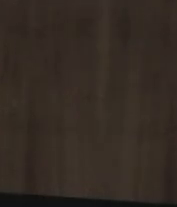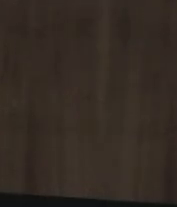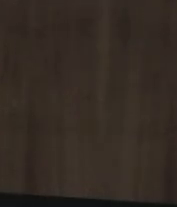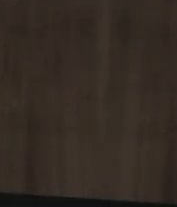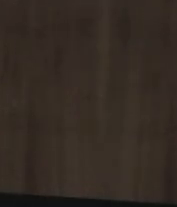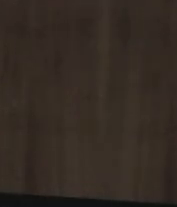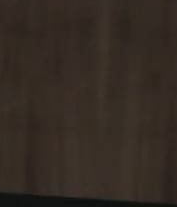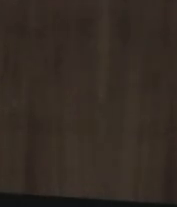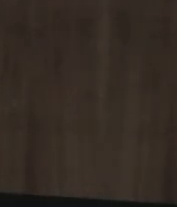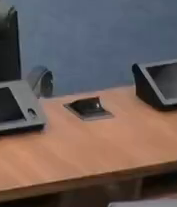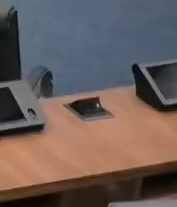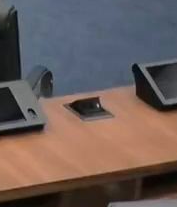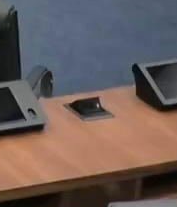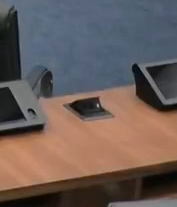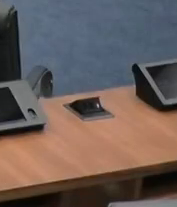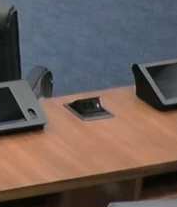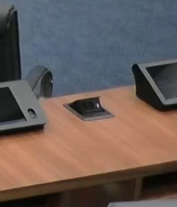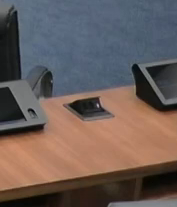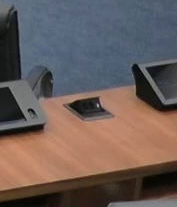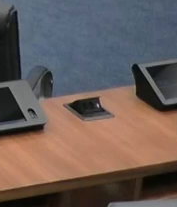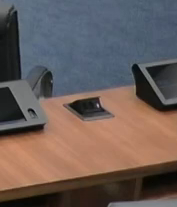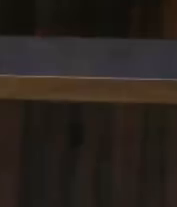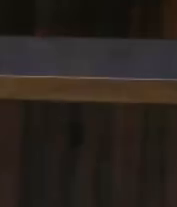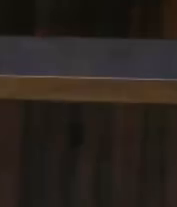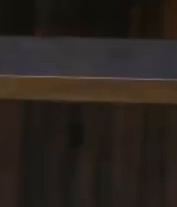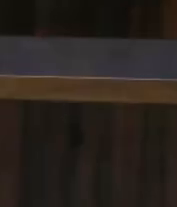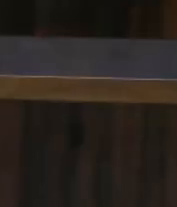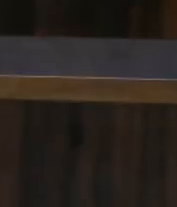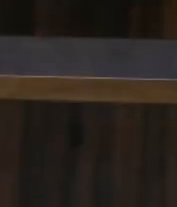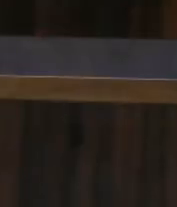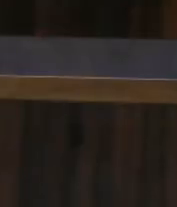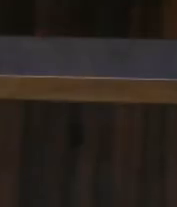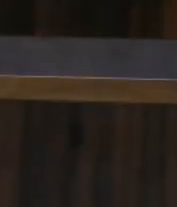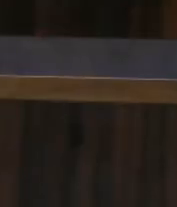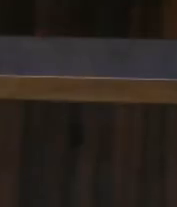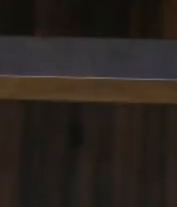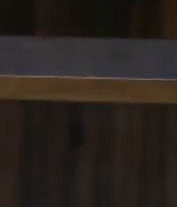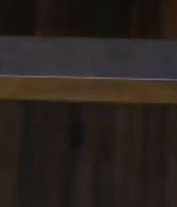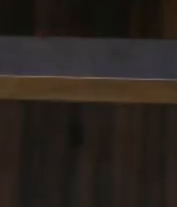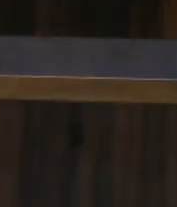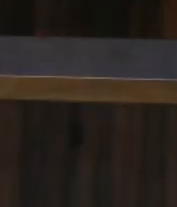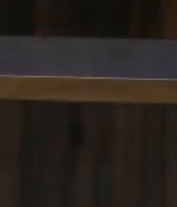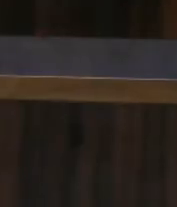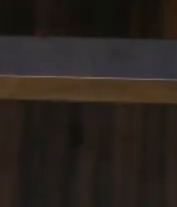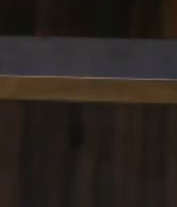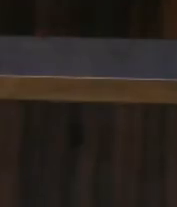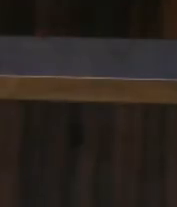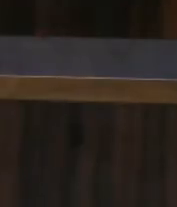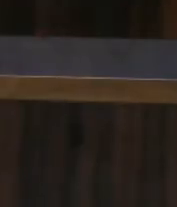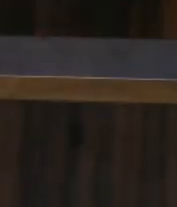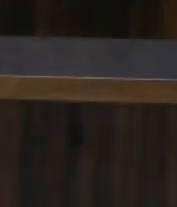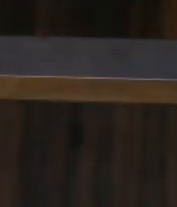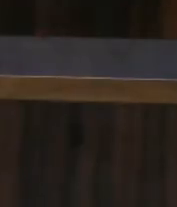30 minutos. Lida e aprovada a ata, passa-se ao expediente inicial.